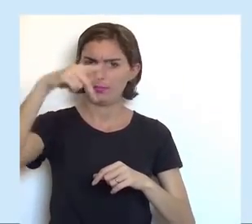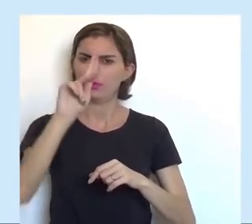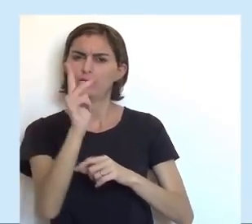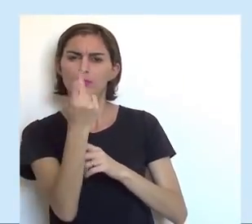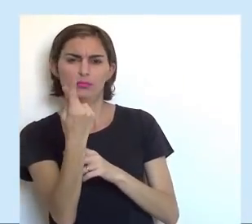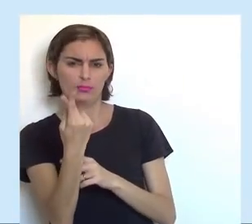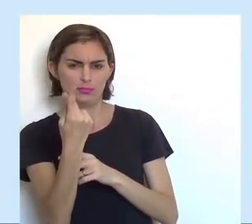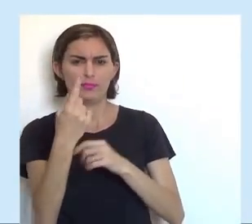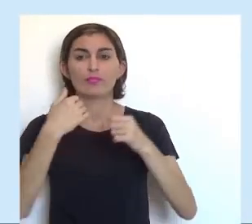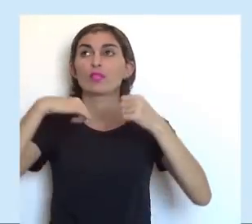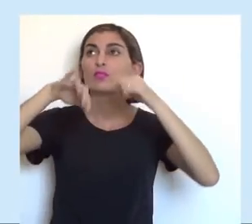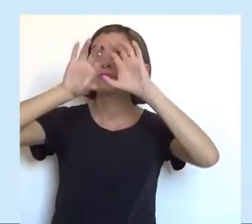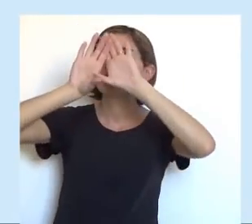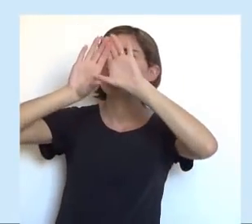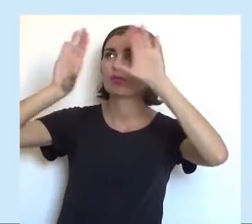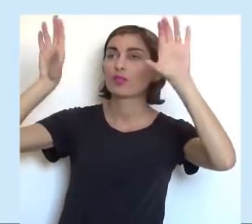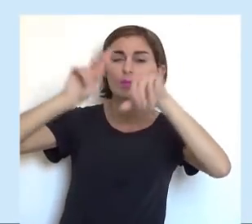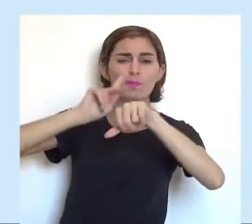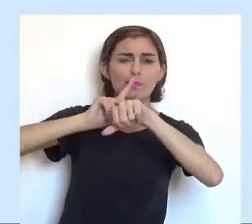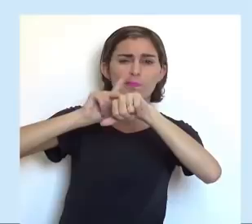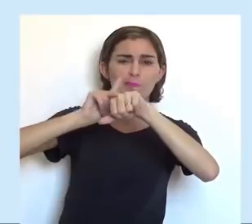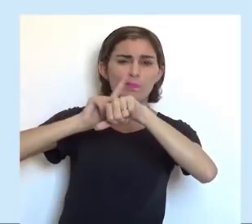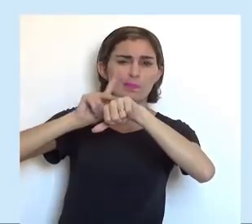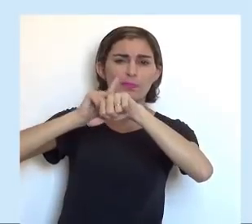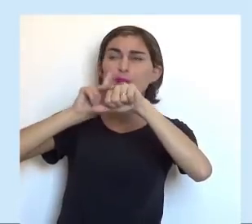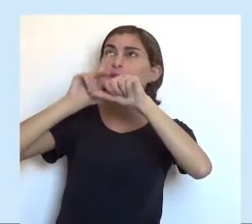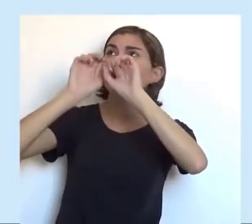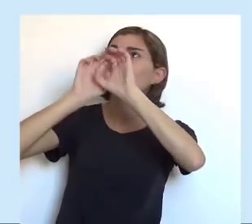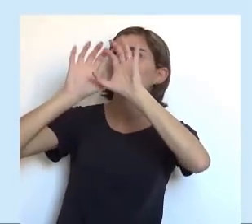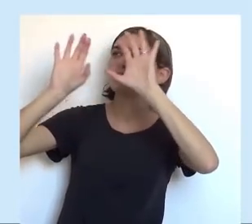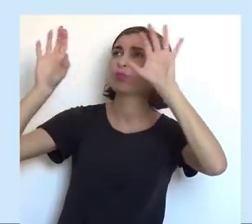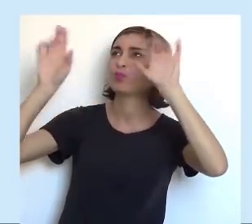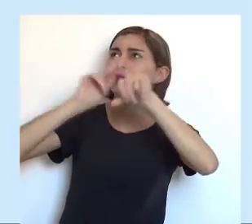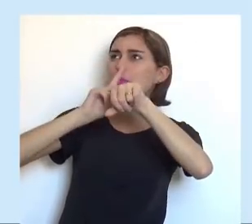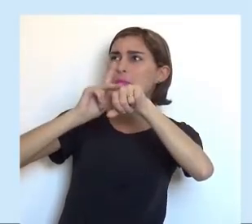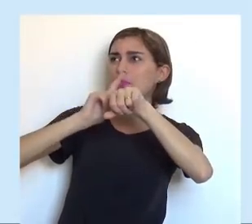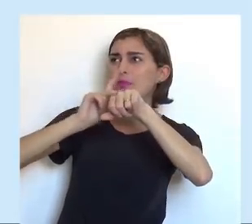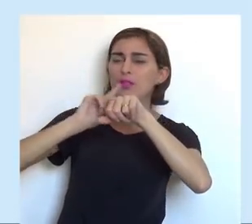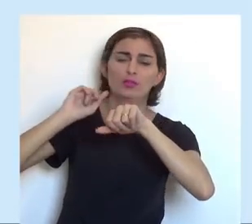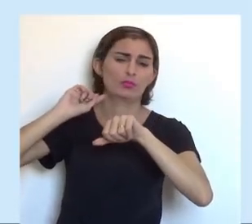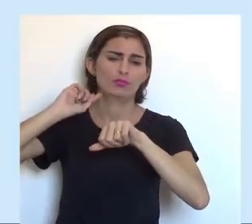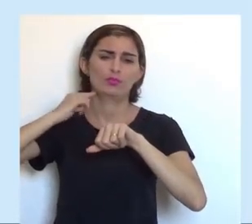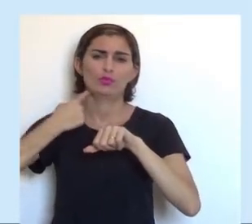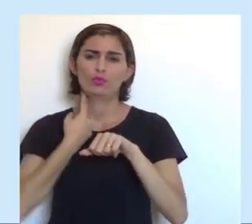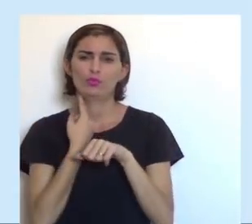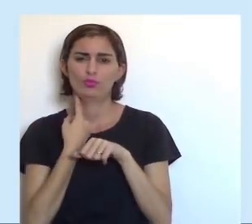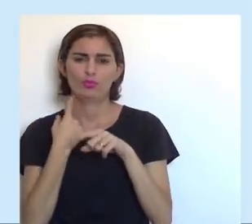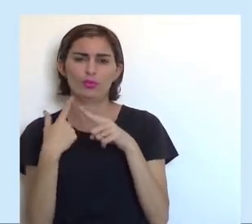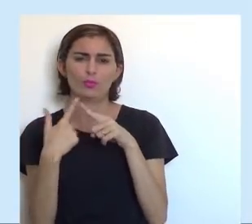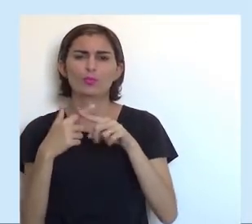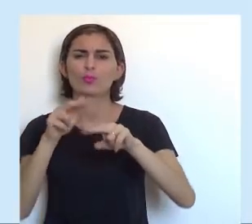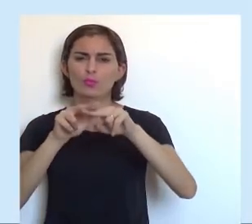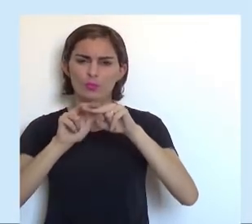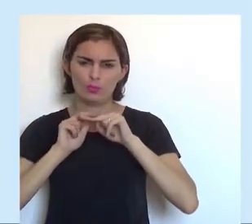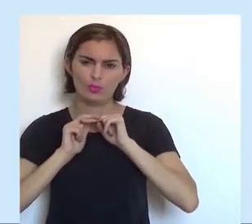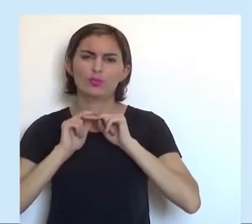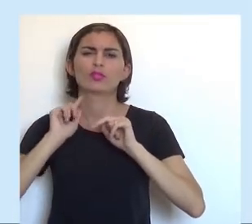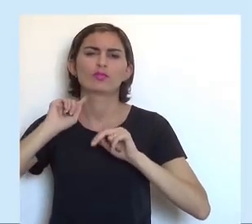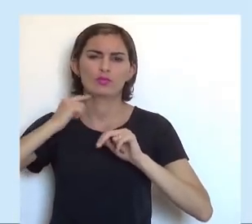lugares que o céu é negro de tanta poluição e que suas lagoas estão mortas por causa